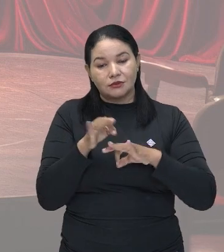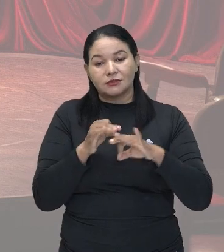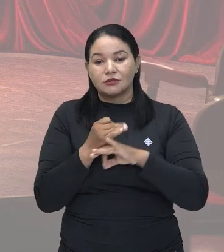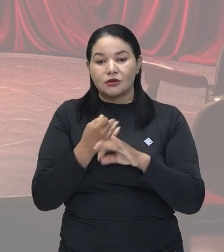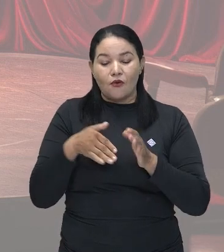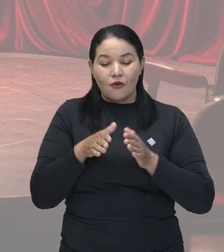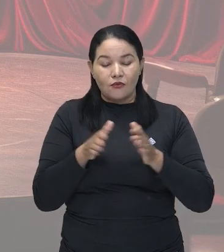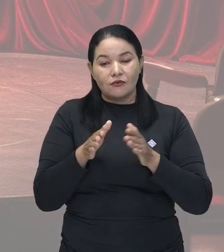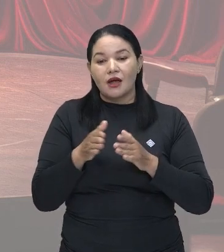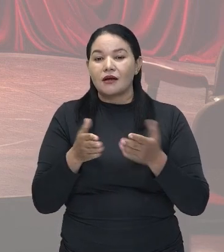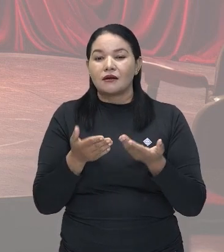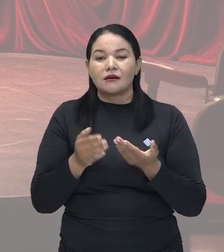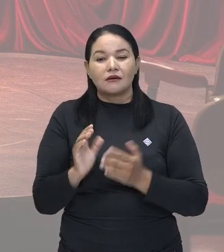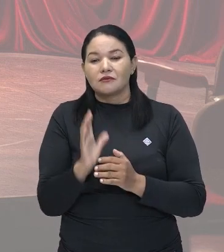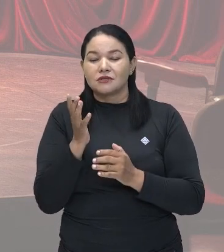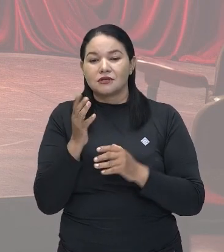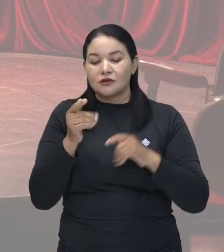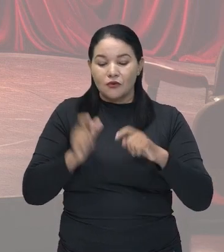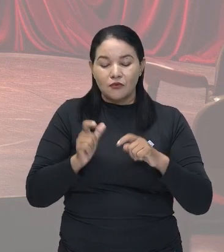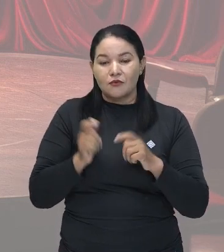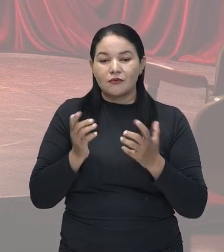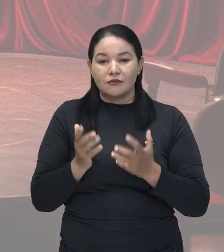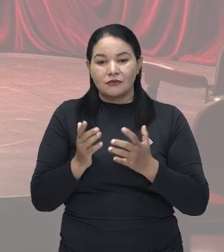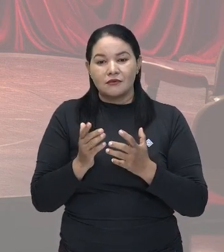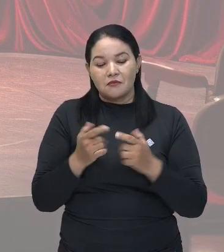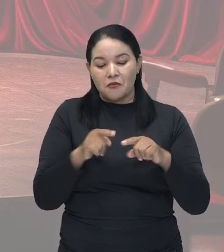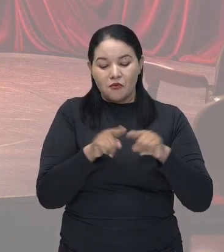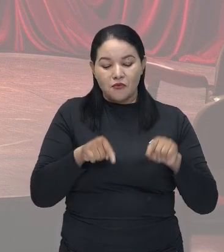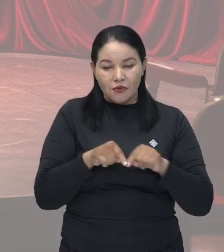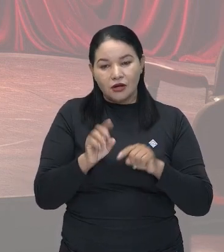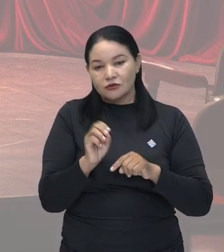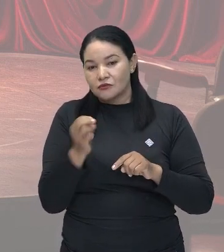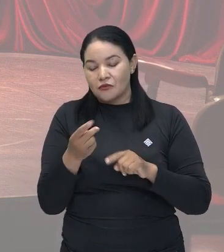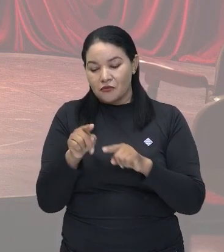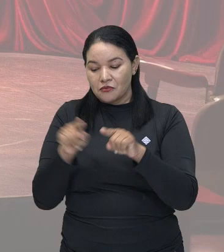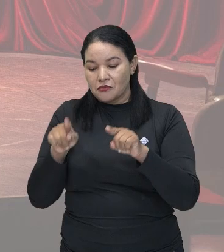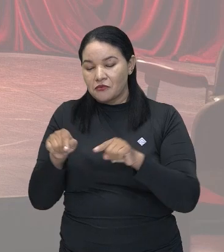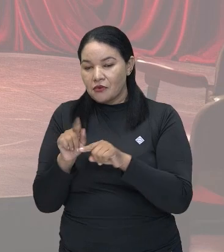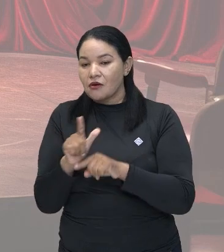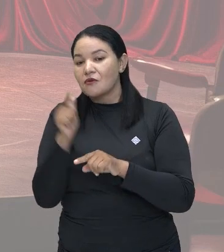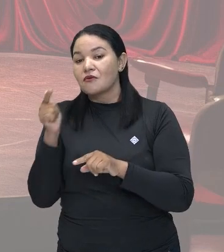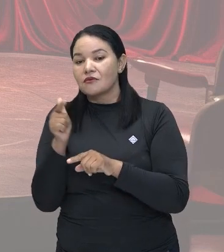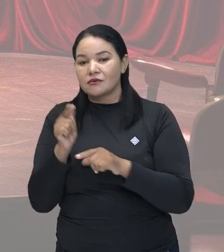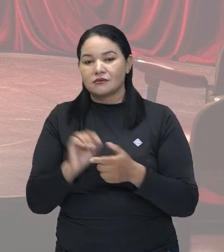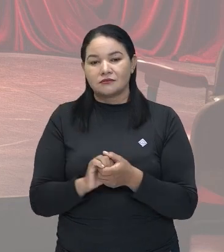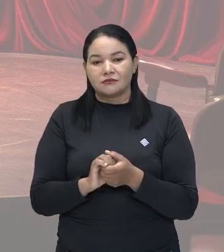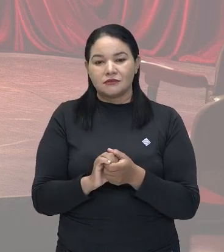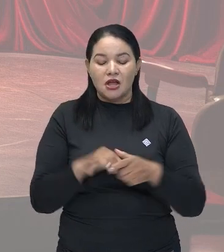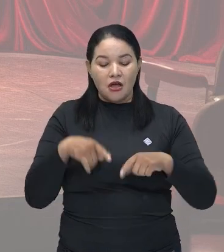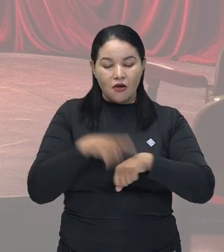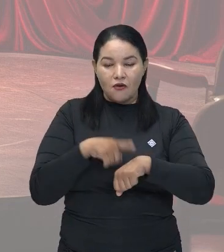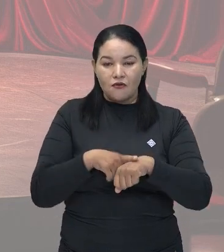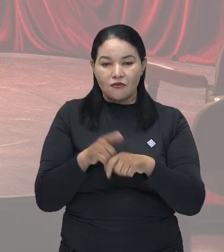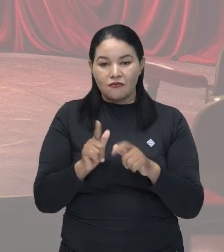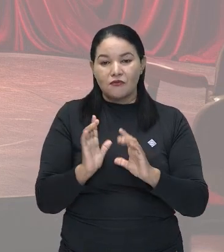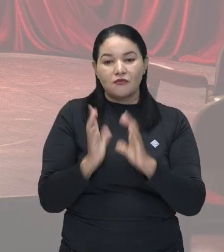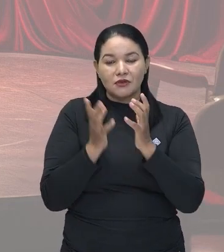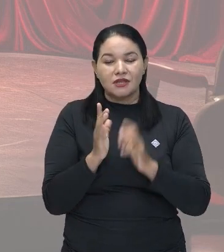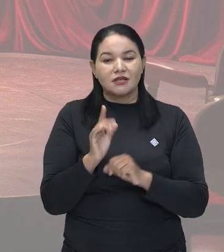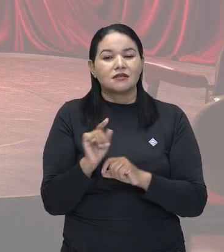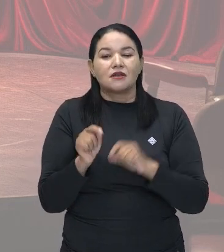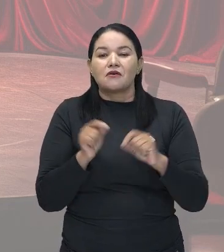está acontecendo essa ação cênica? Será num quarto? Será numa sala? Em que momento está acontecendo? Será que é no